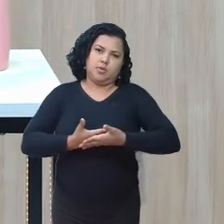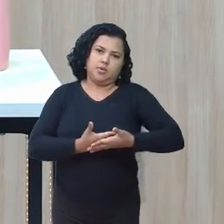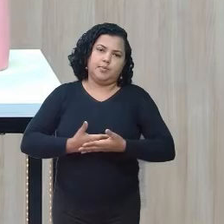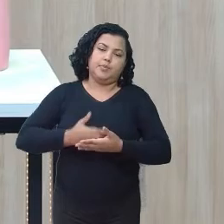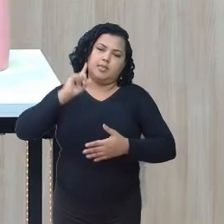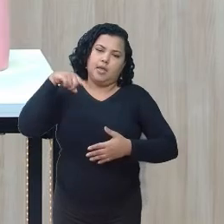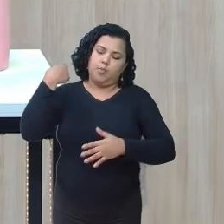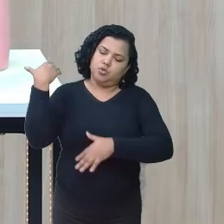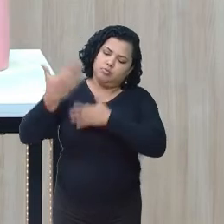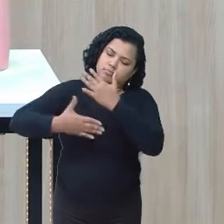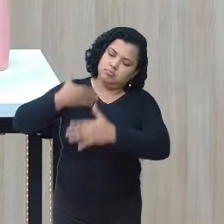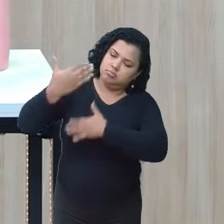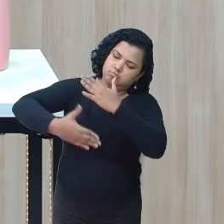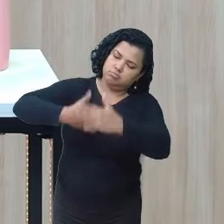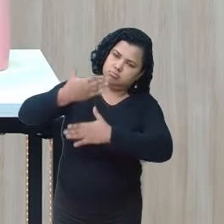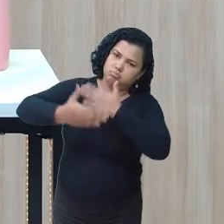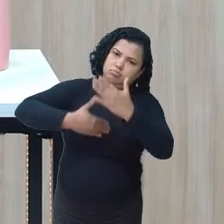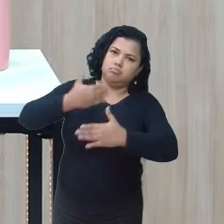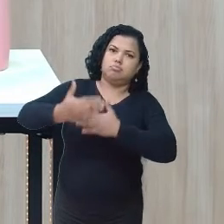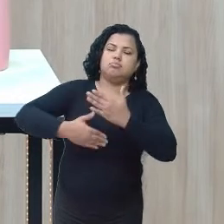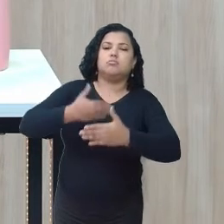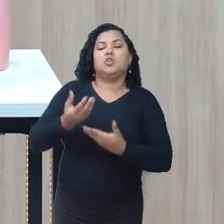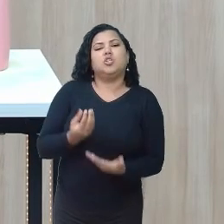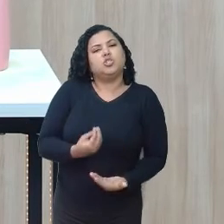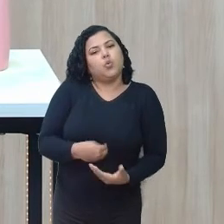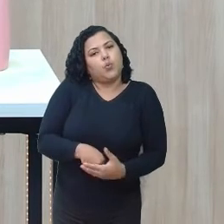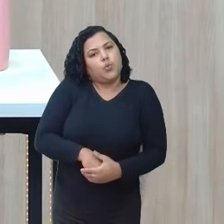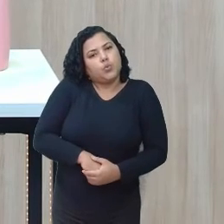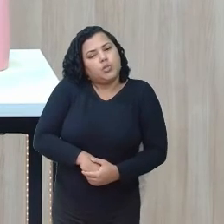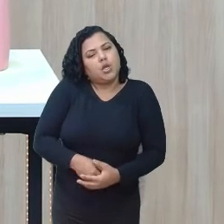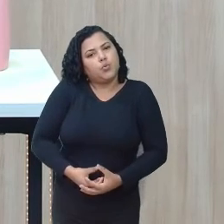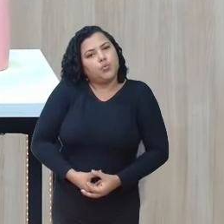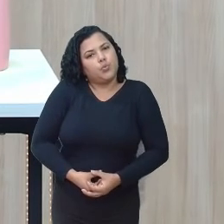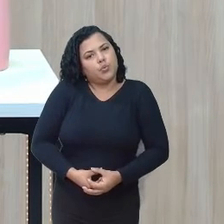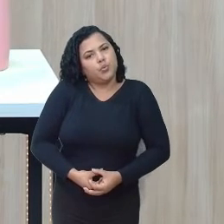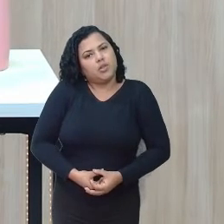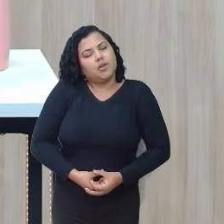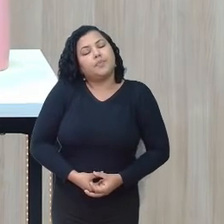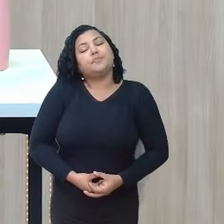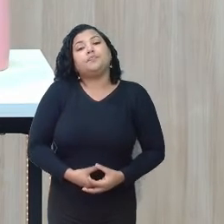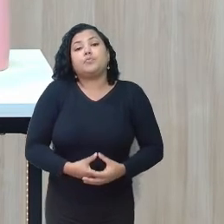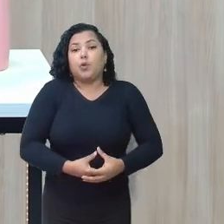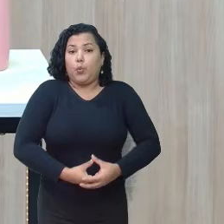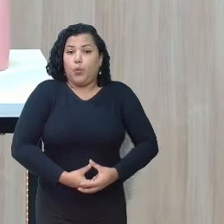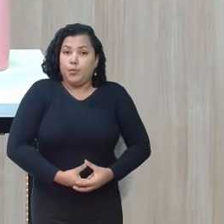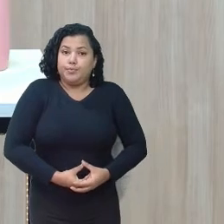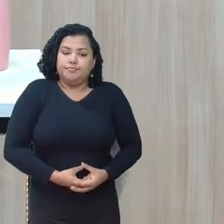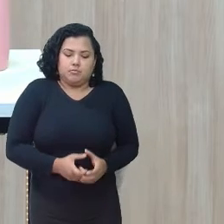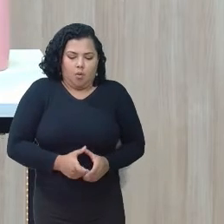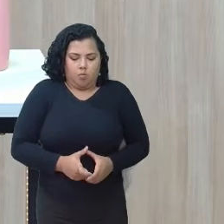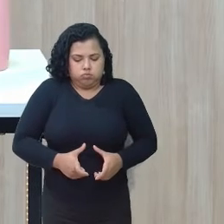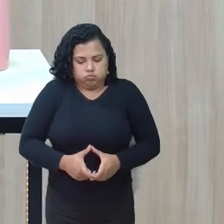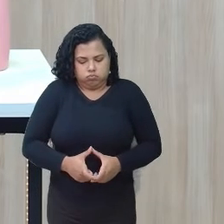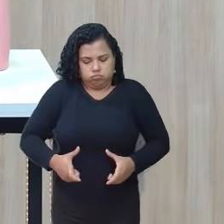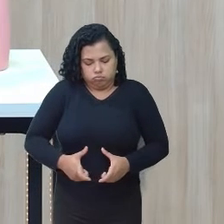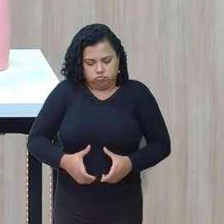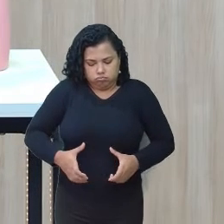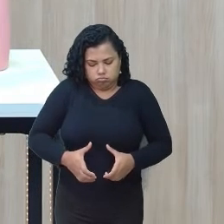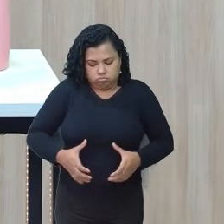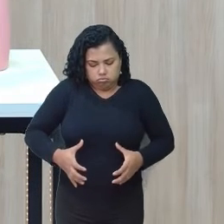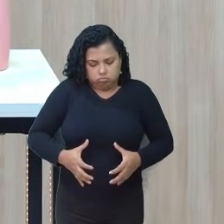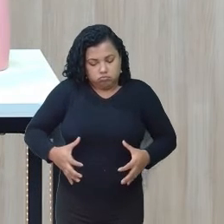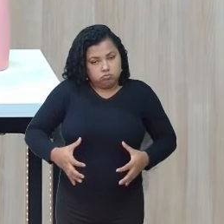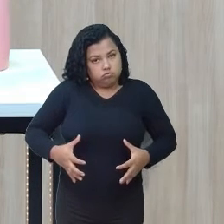toda a transformação e de estar armazenado no útero, e o útero ele vai enlarguecendo, a parede muscular